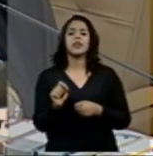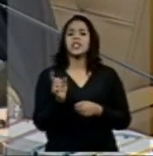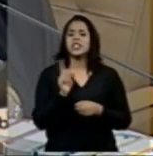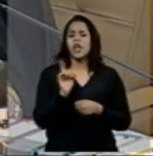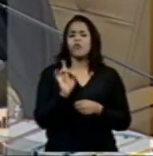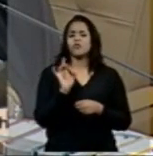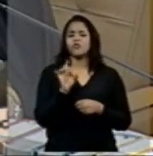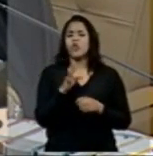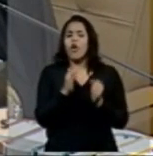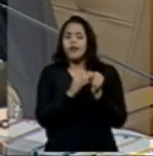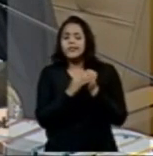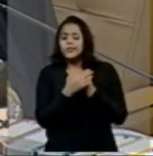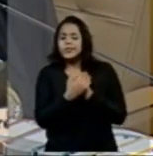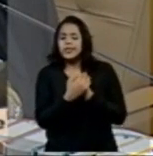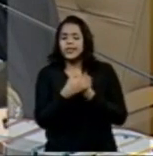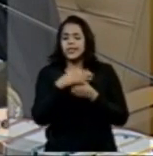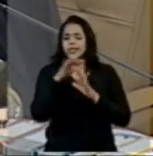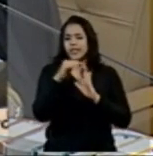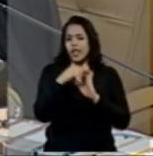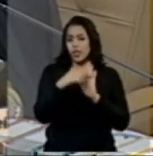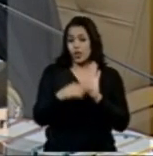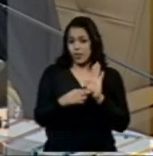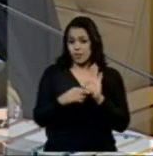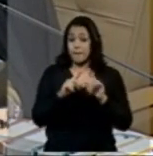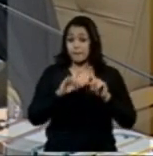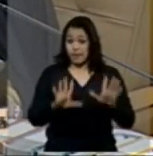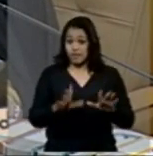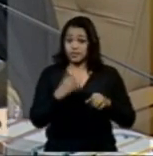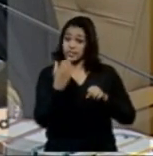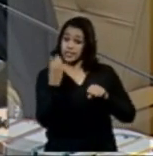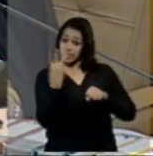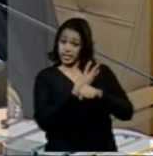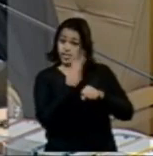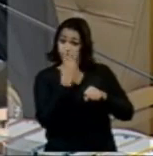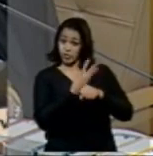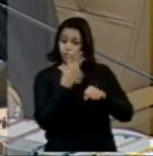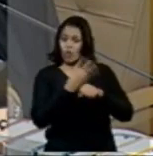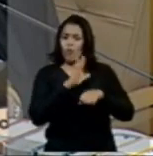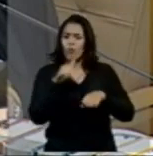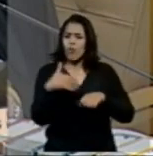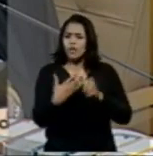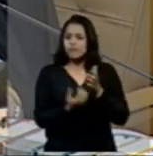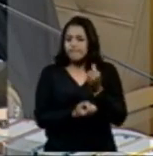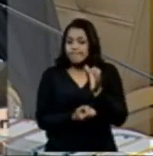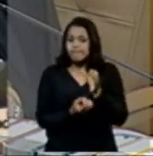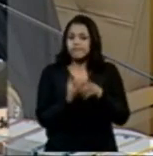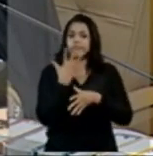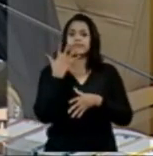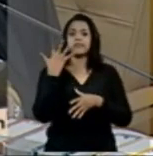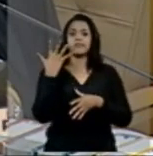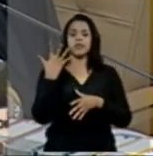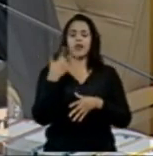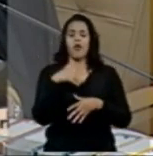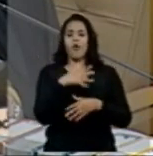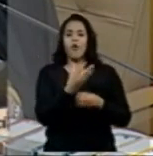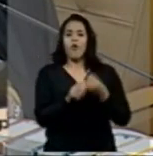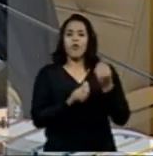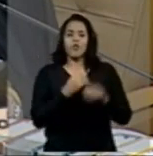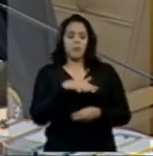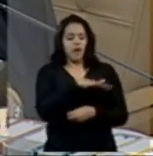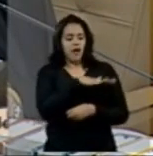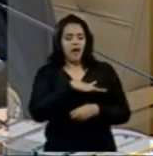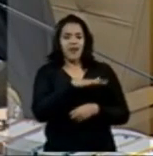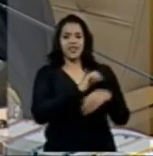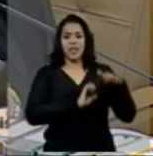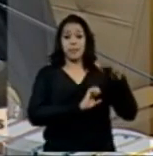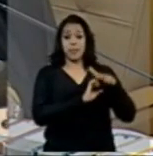omissão normativa, a terceirização, na medida em que surgia enquanto demanda do empresariado,